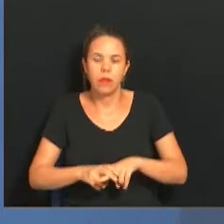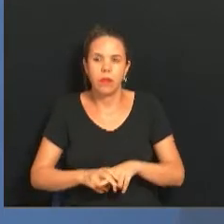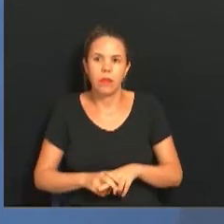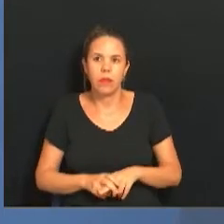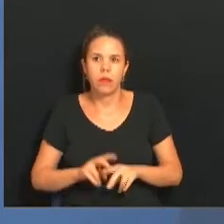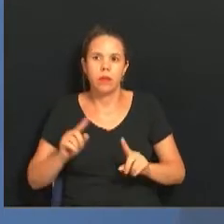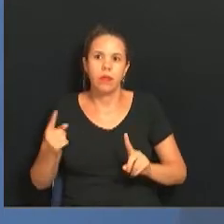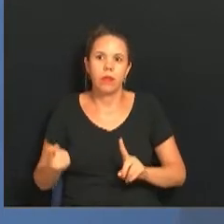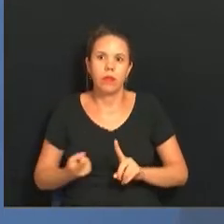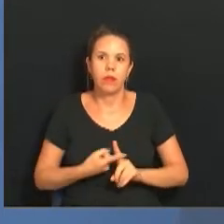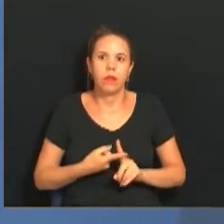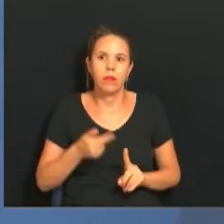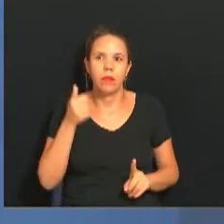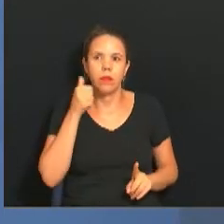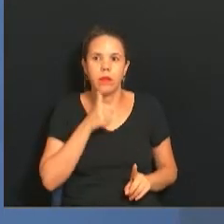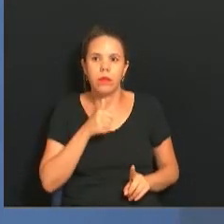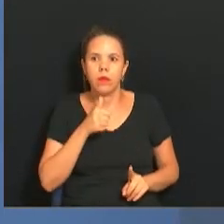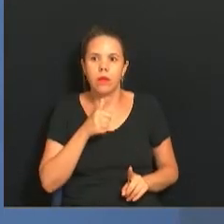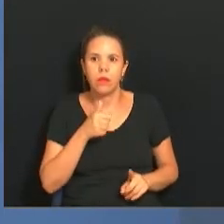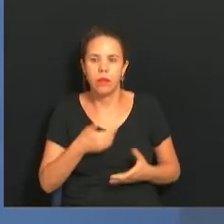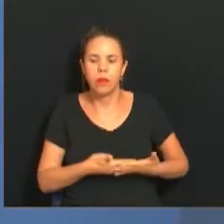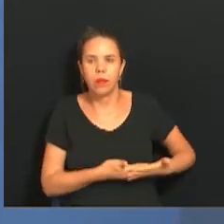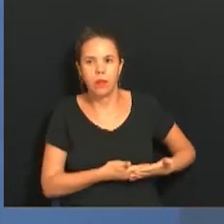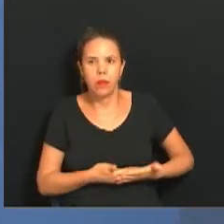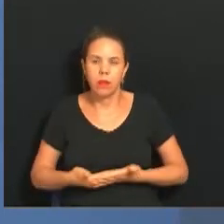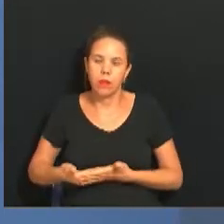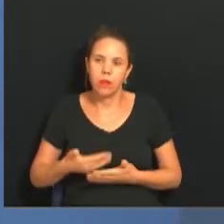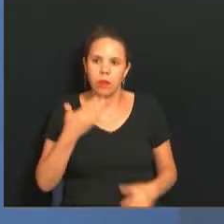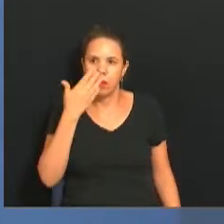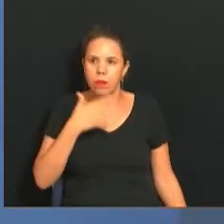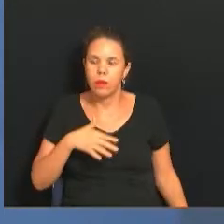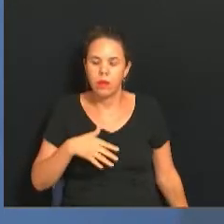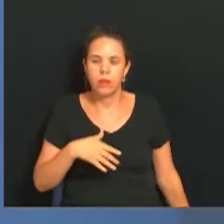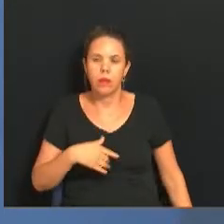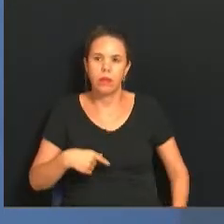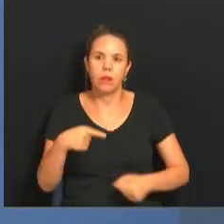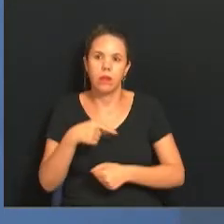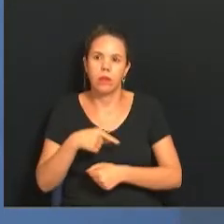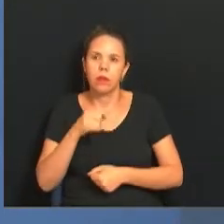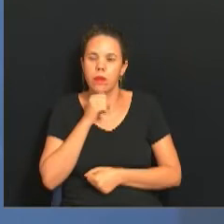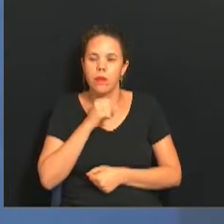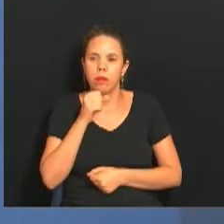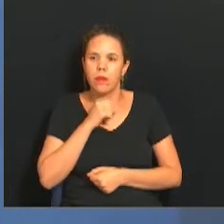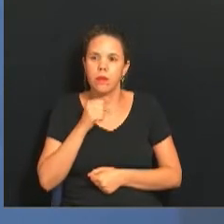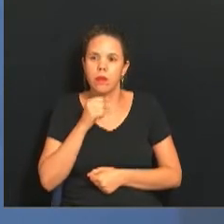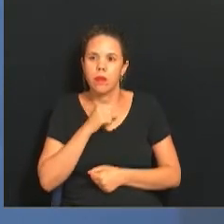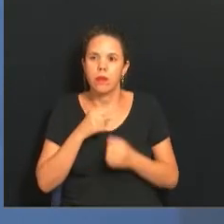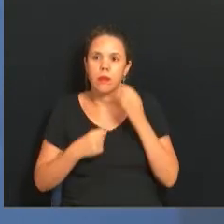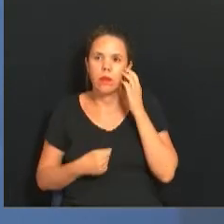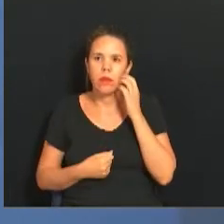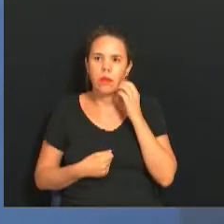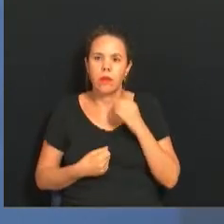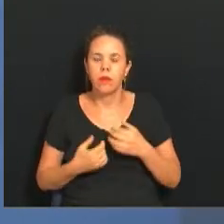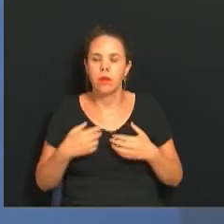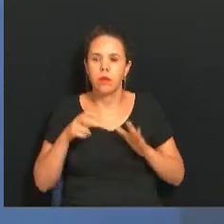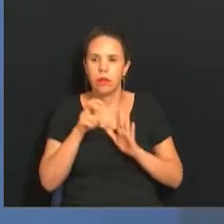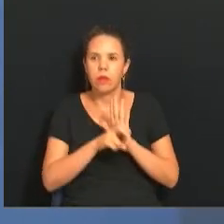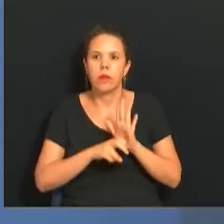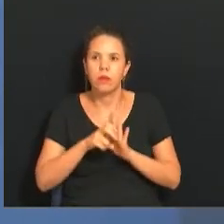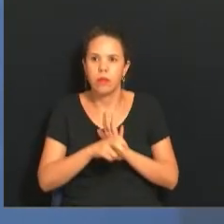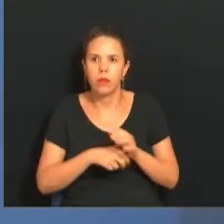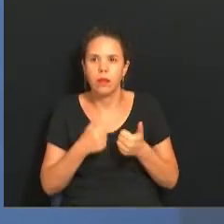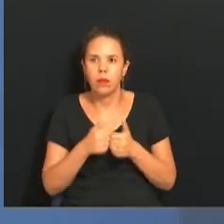gestantes, mulheres portando bebês ou crianças de colo, idosos e deficientes físicos nos veículos